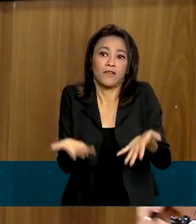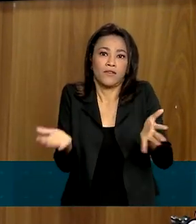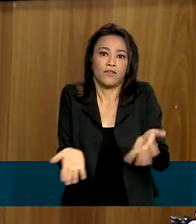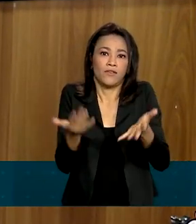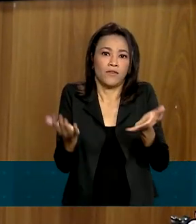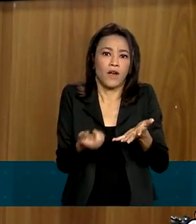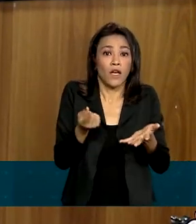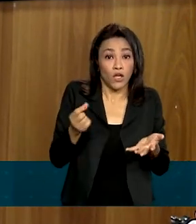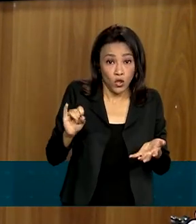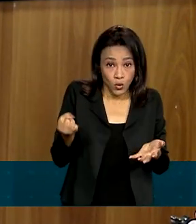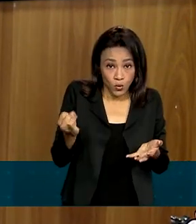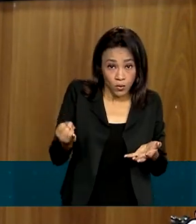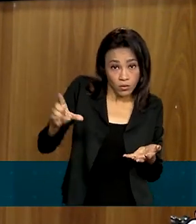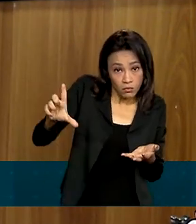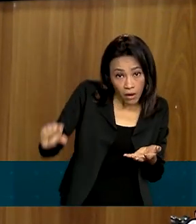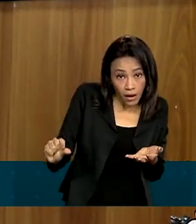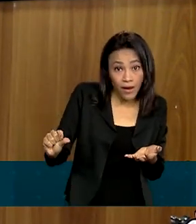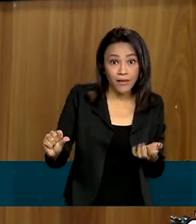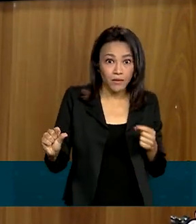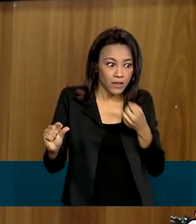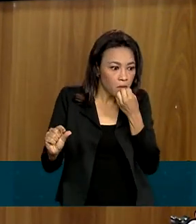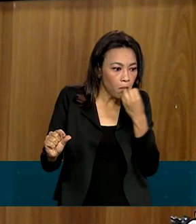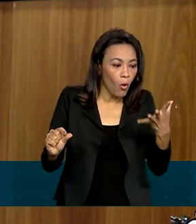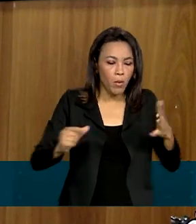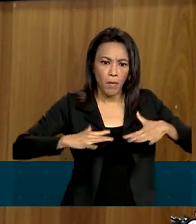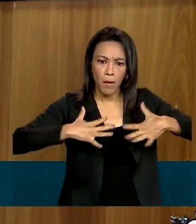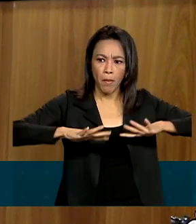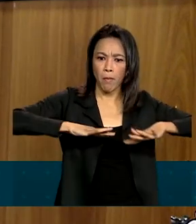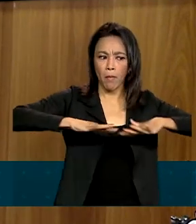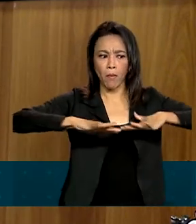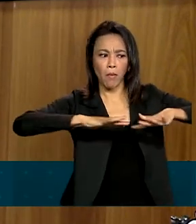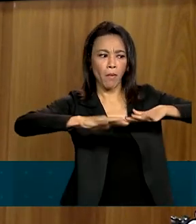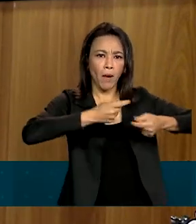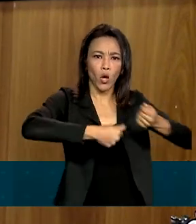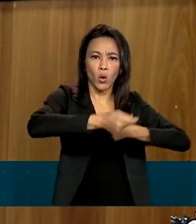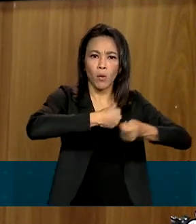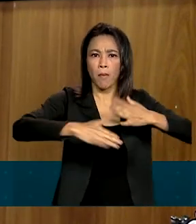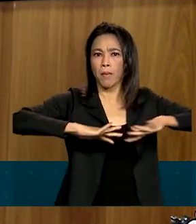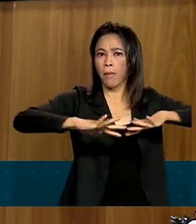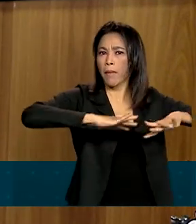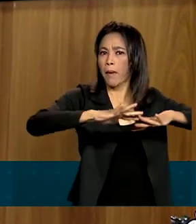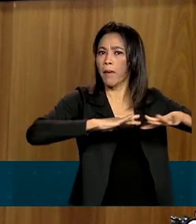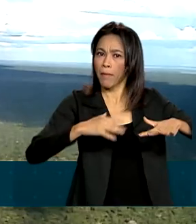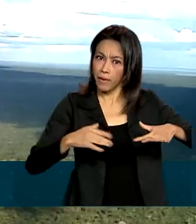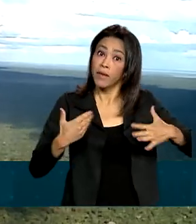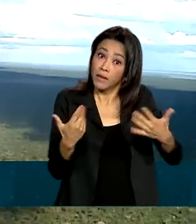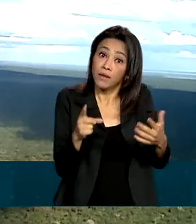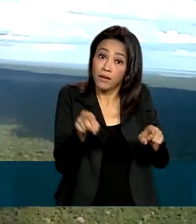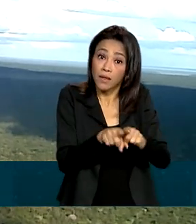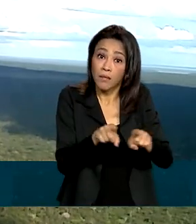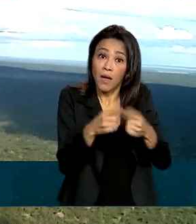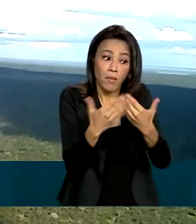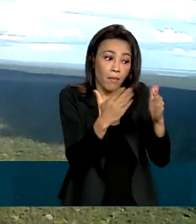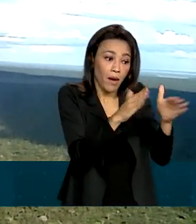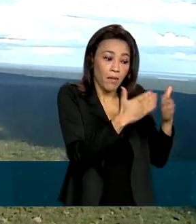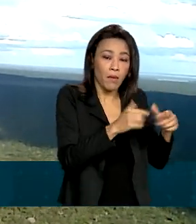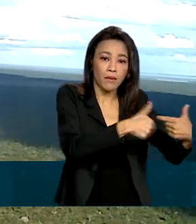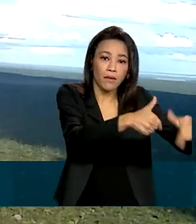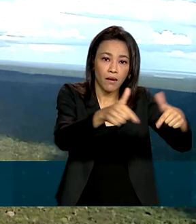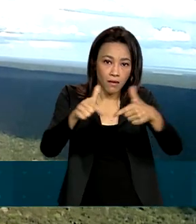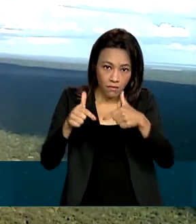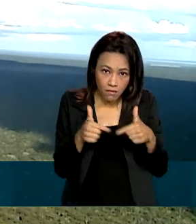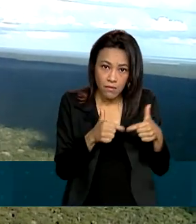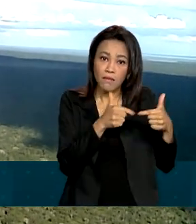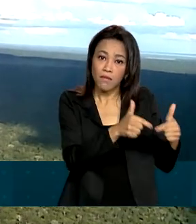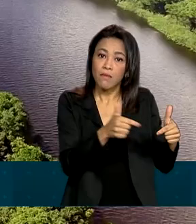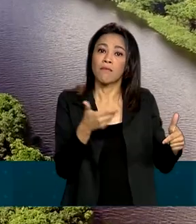tem juros mais barato você traz um dinamismo econômico para essa nova economia verde gerar emprego Verde aqui no Brasil e trazer uma cadeia